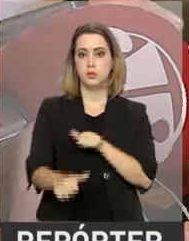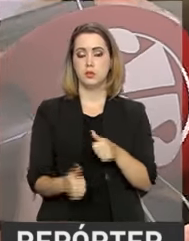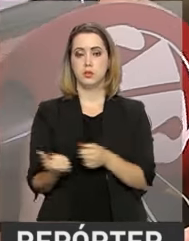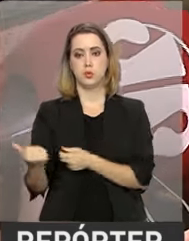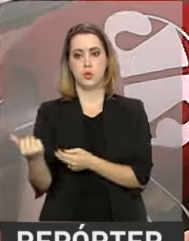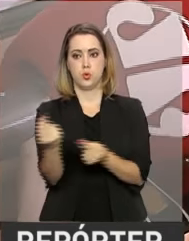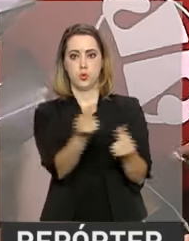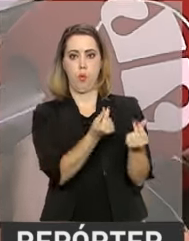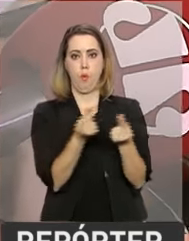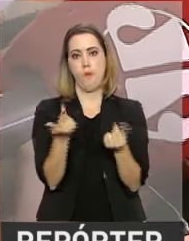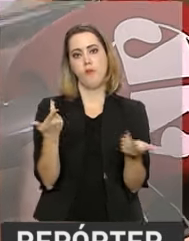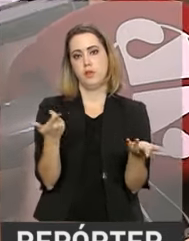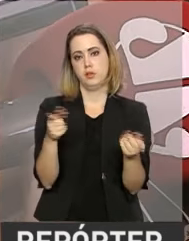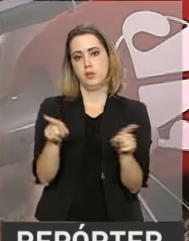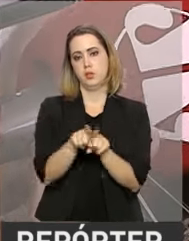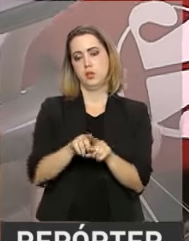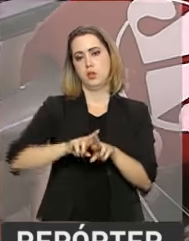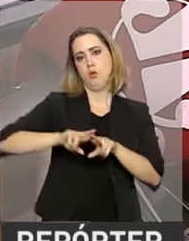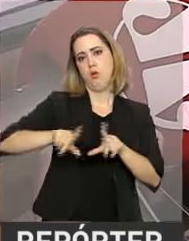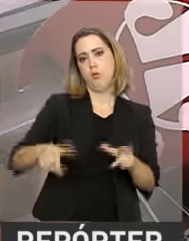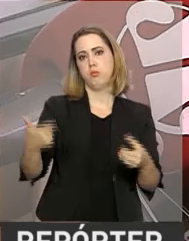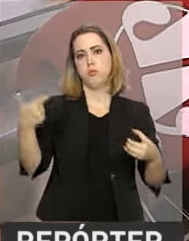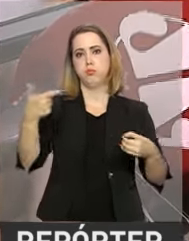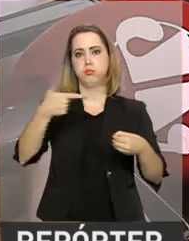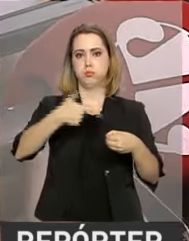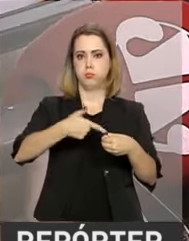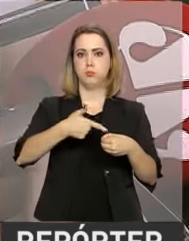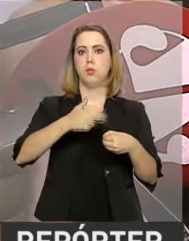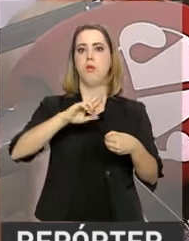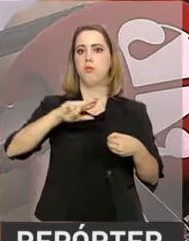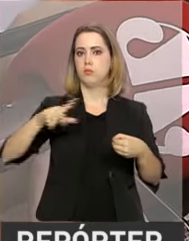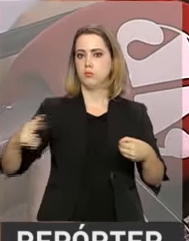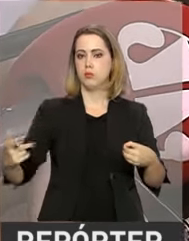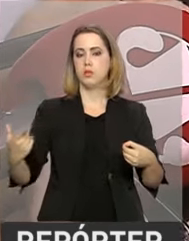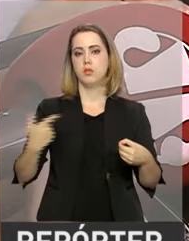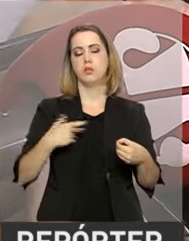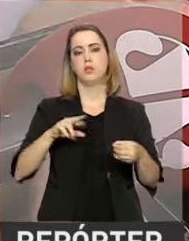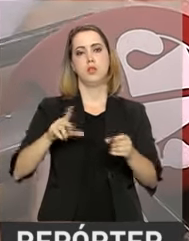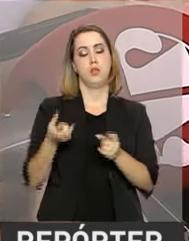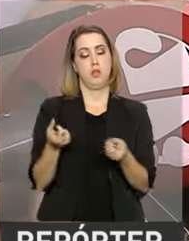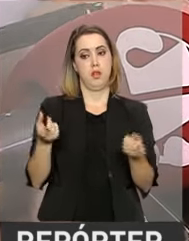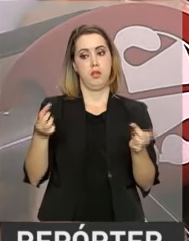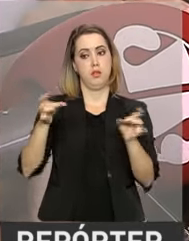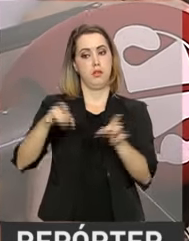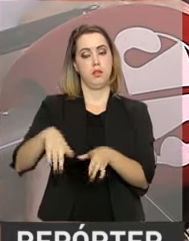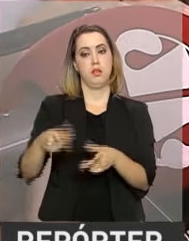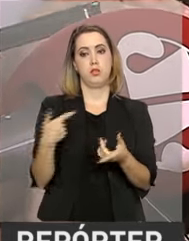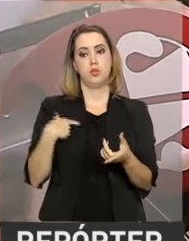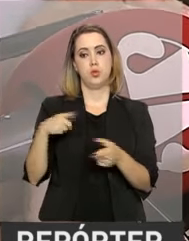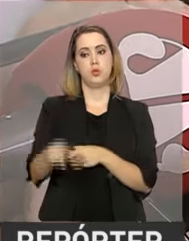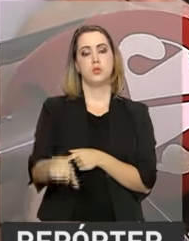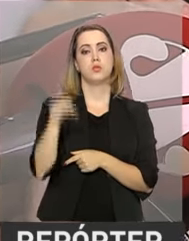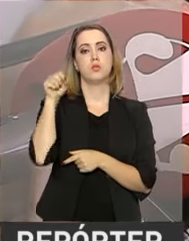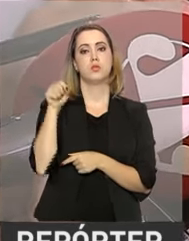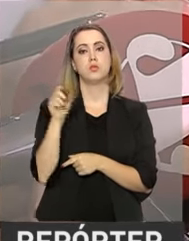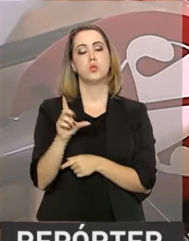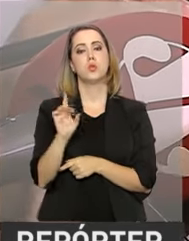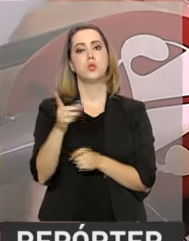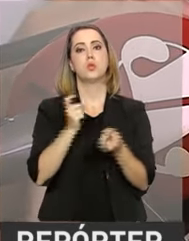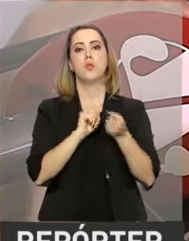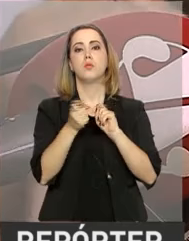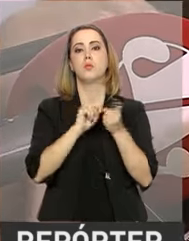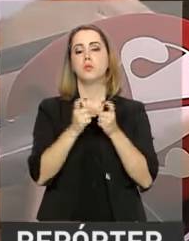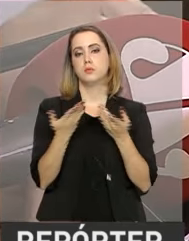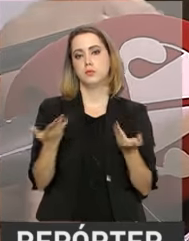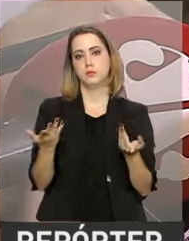gasolina e de óleo diesel e etc deixaram de ser definidos a eh pelo executivo